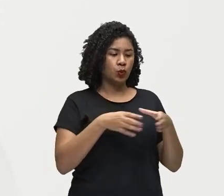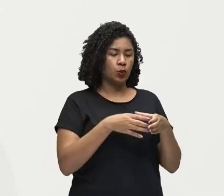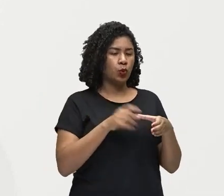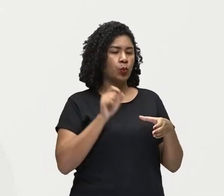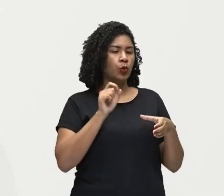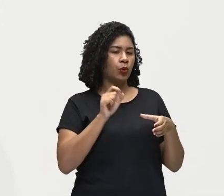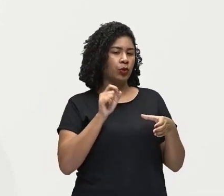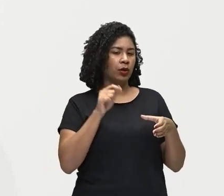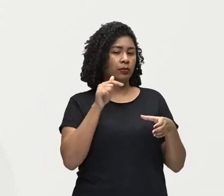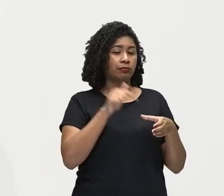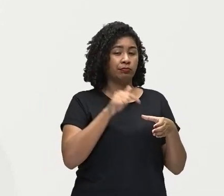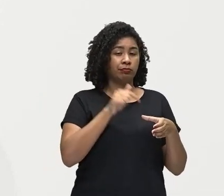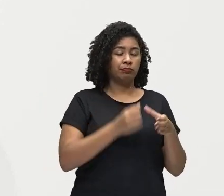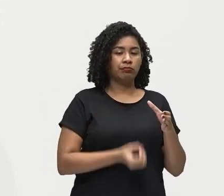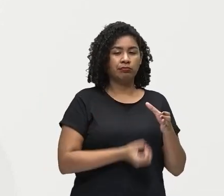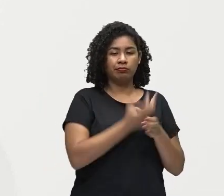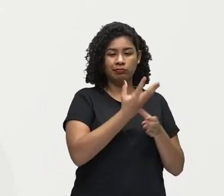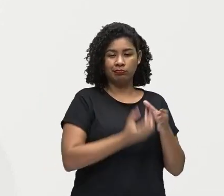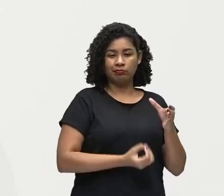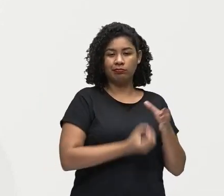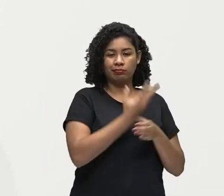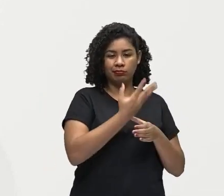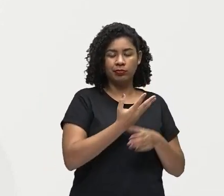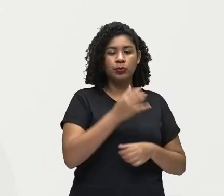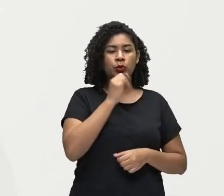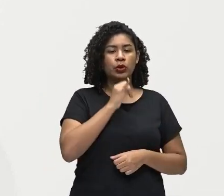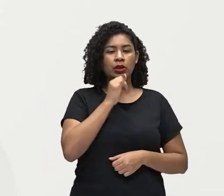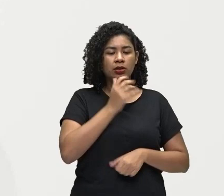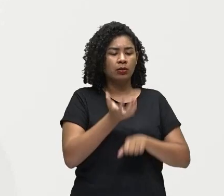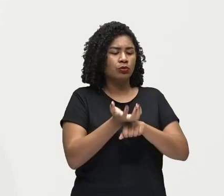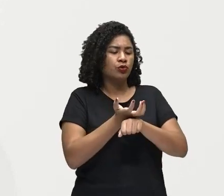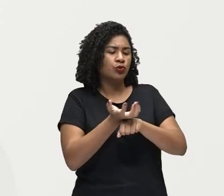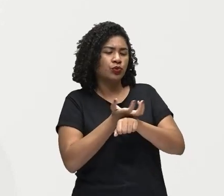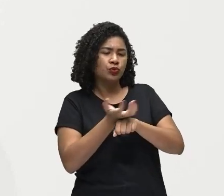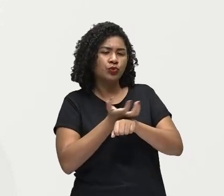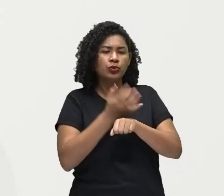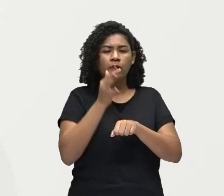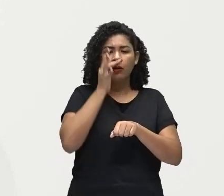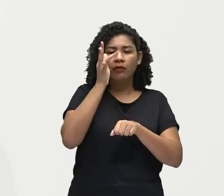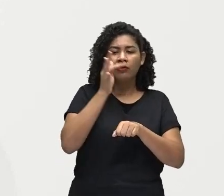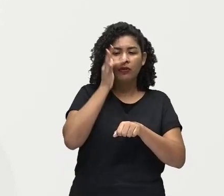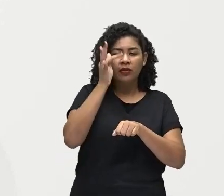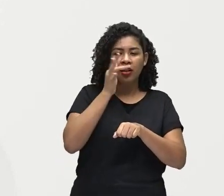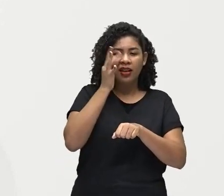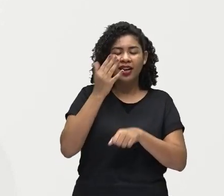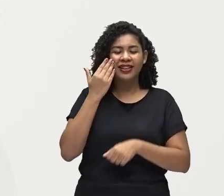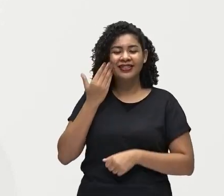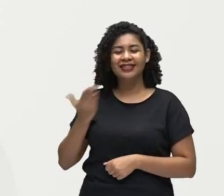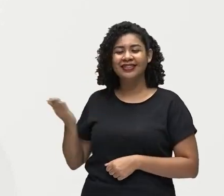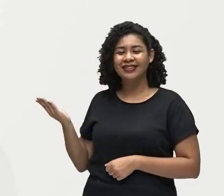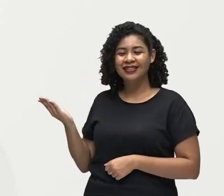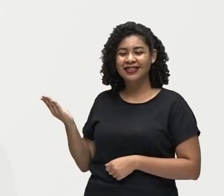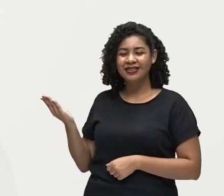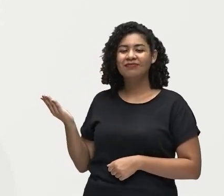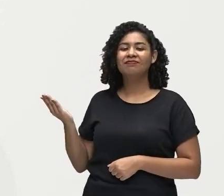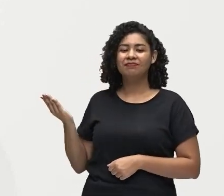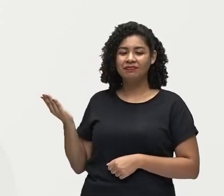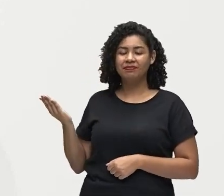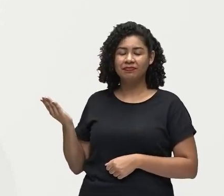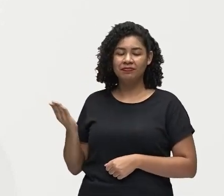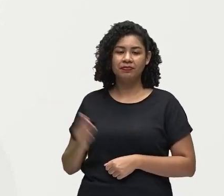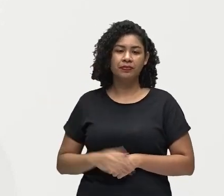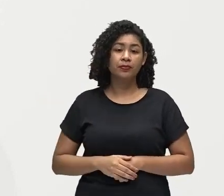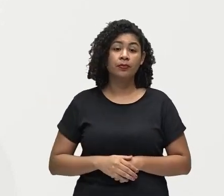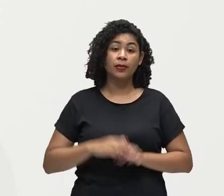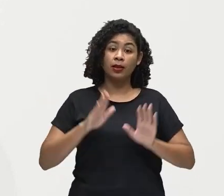considerados produtores, no caso ali do capim, né, aquelas pequenos vegetais, no caso aí na imagem, mas